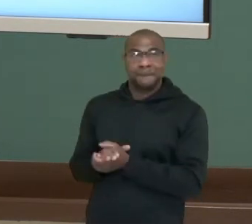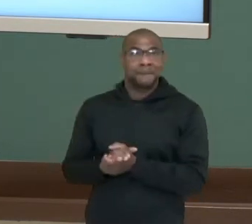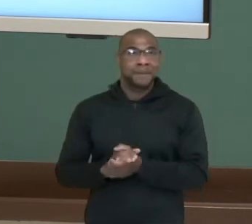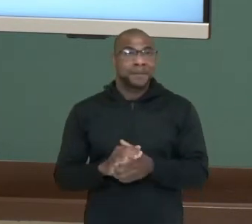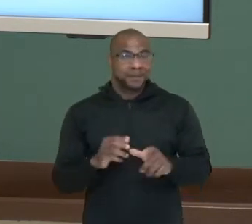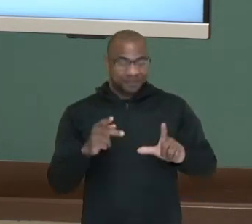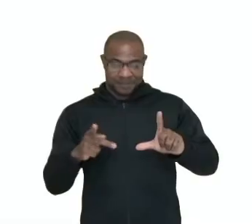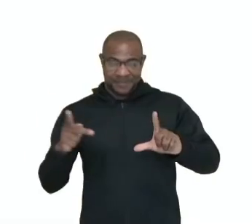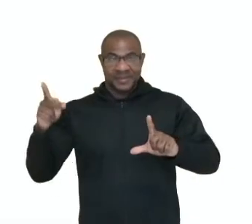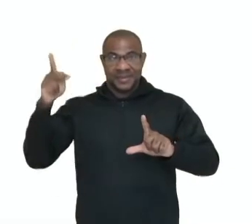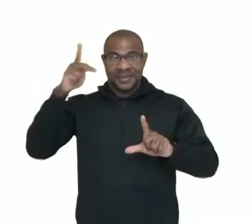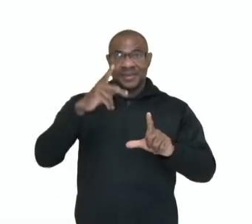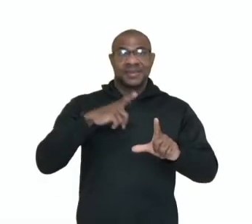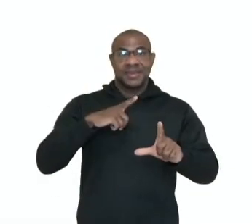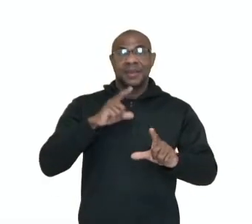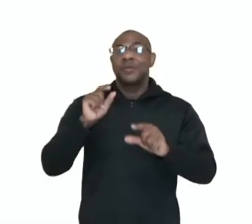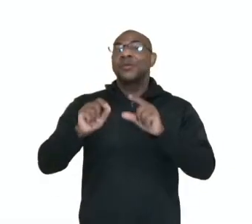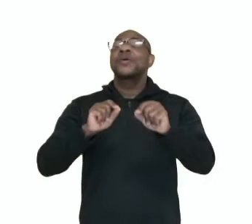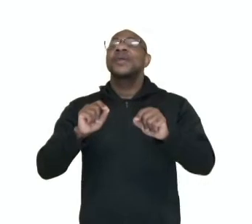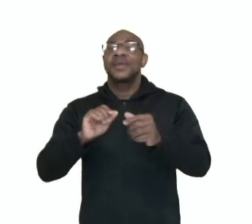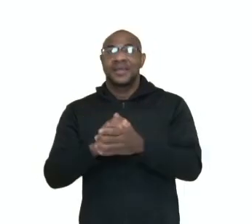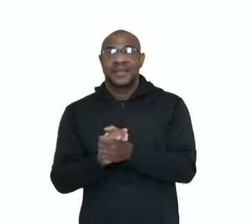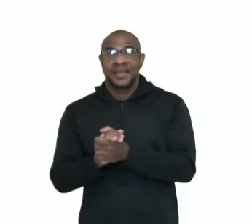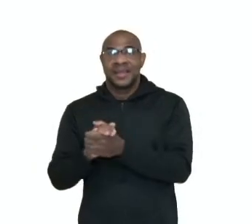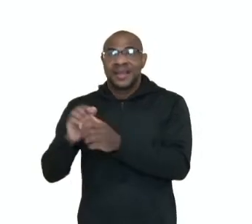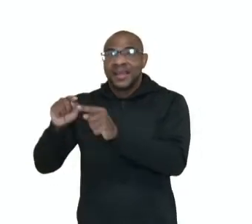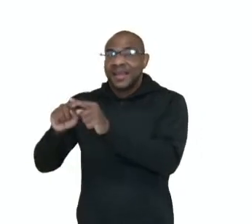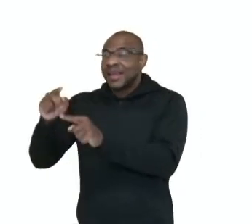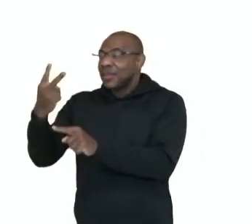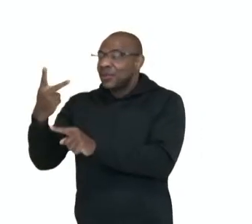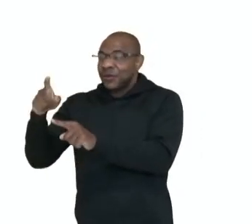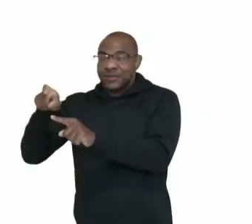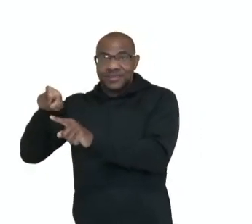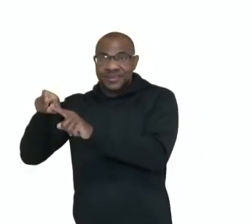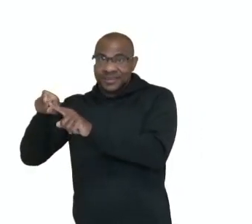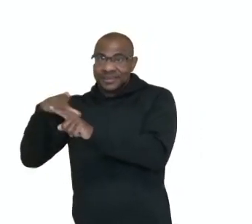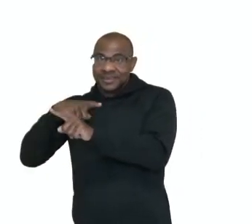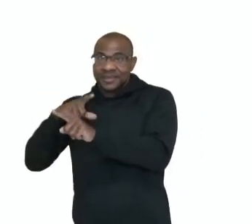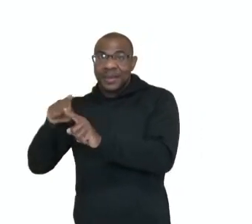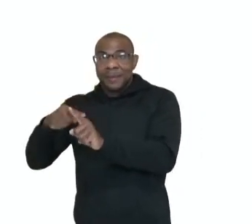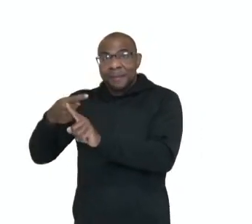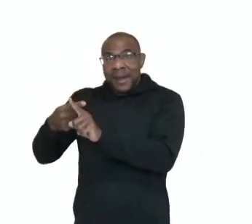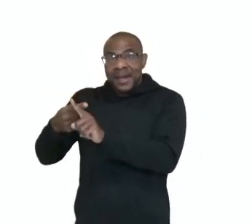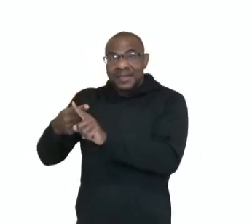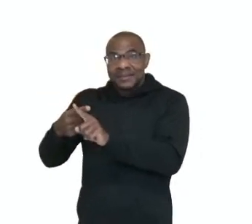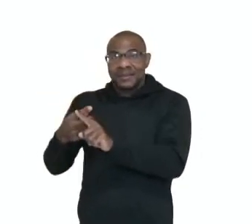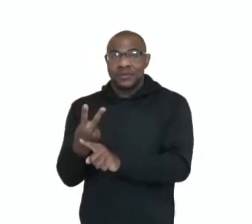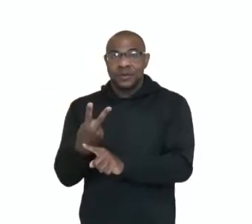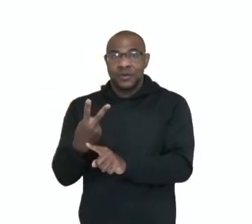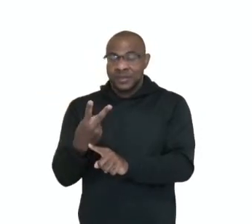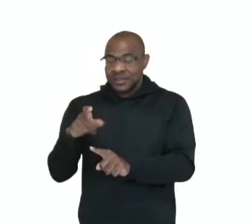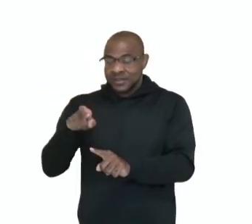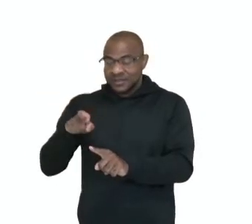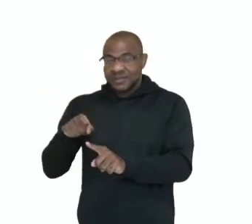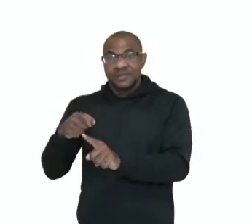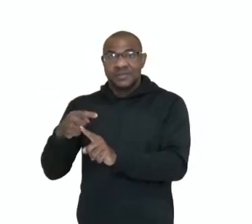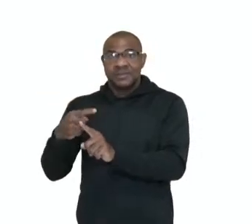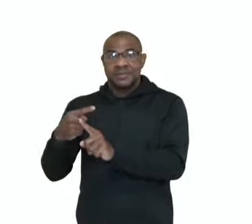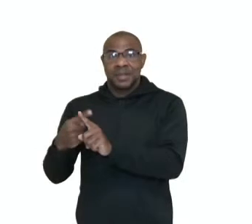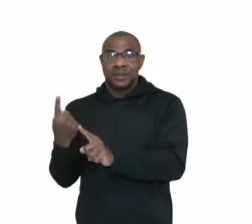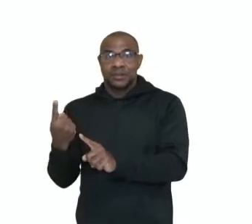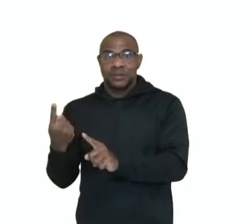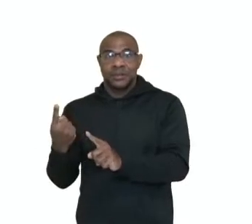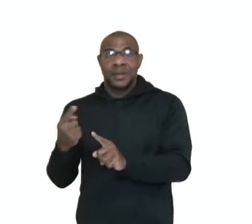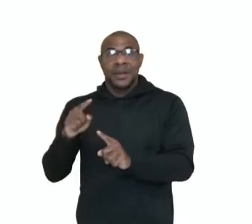uma figura, teremos então 2x mais 2x mais 1